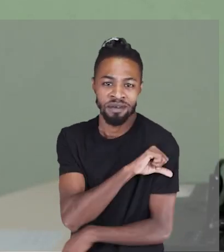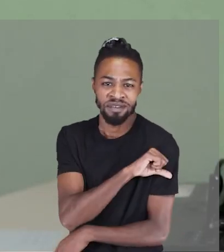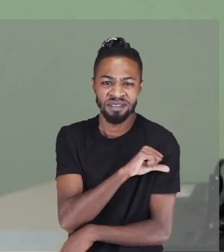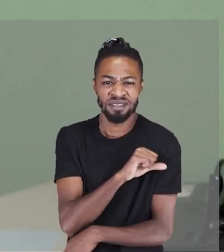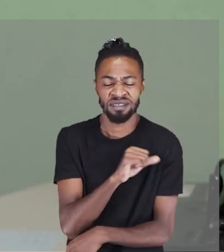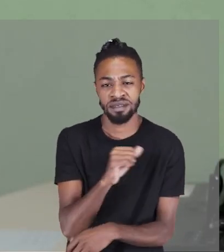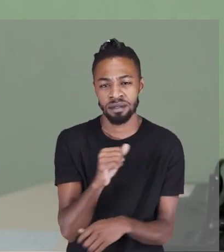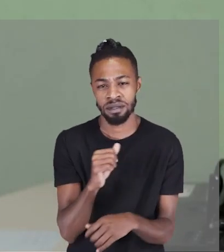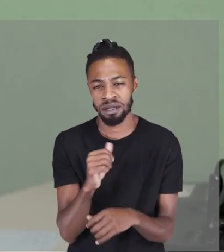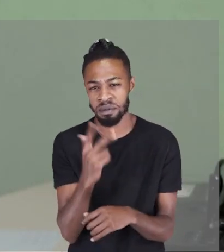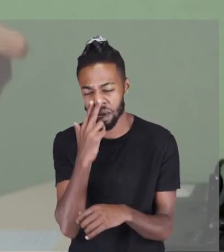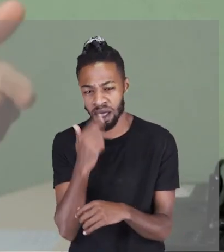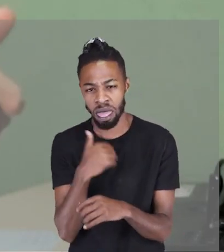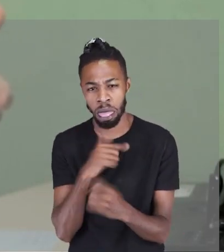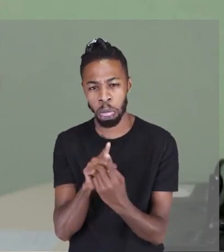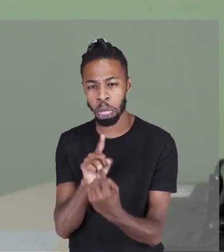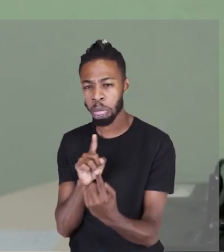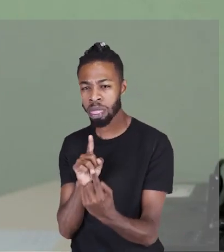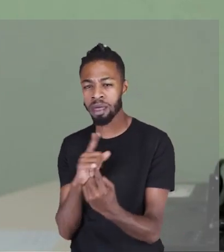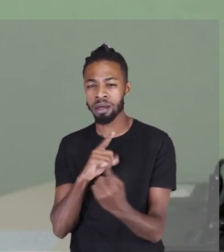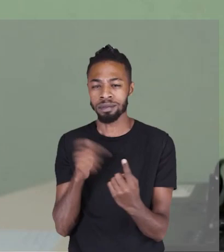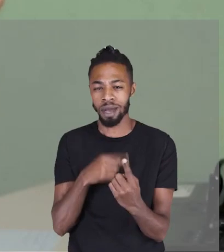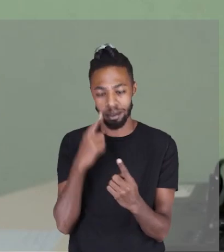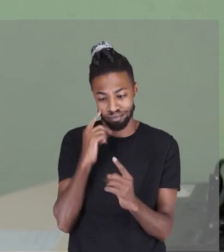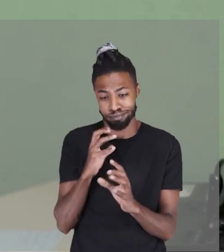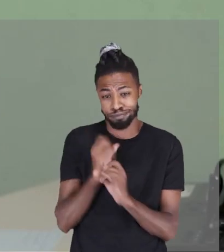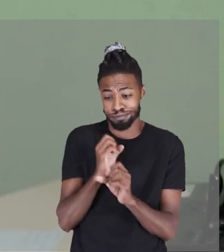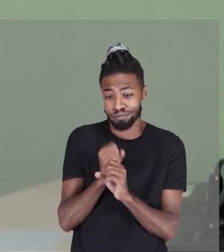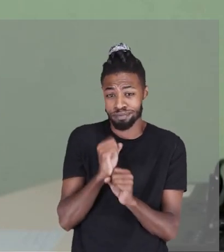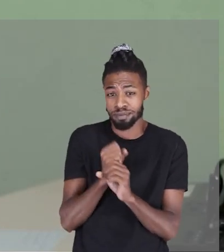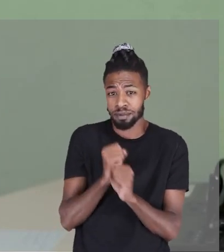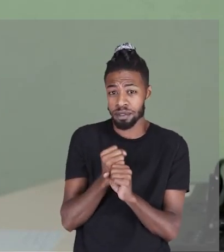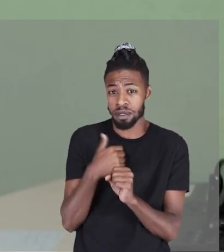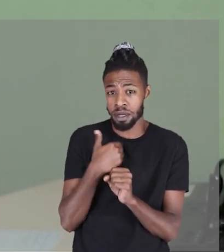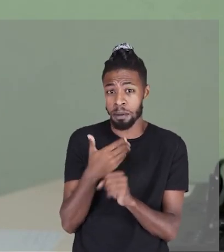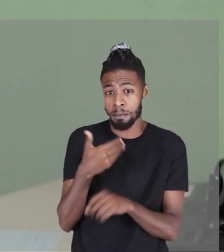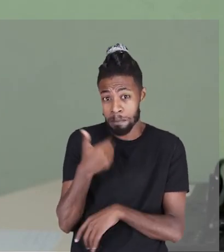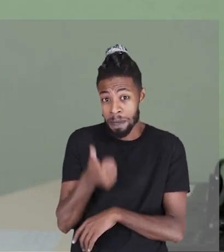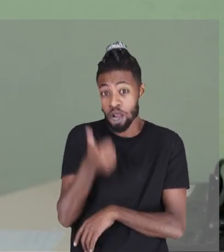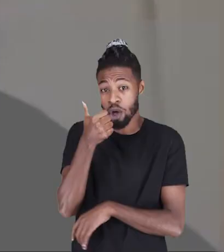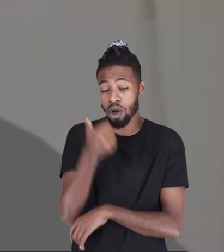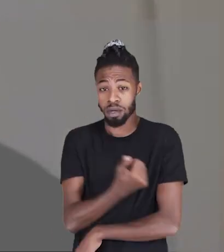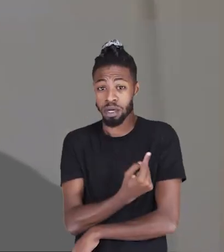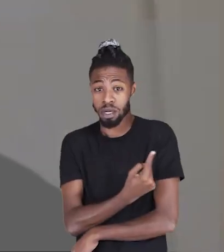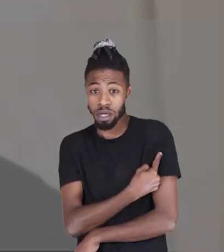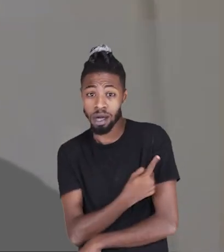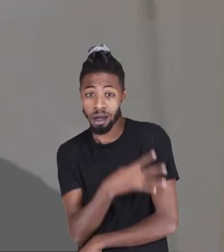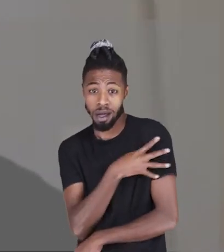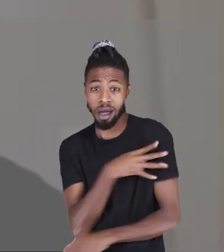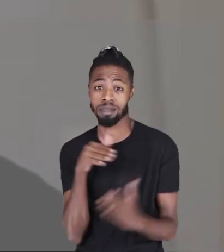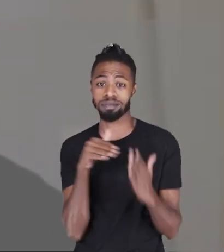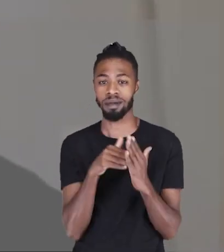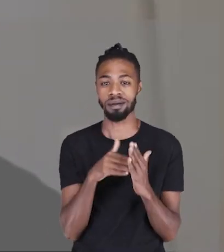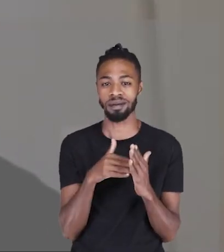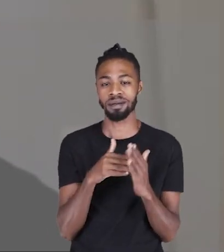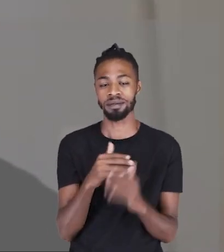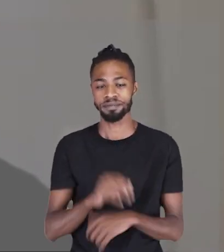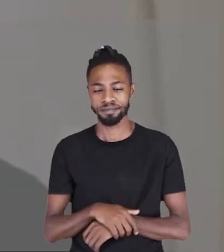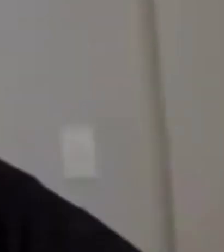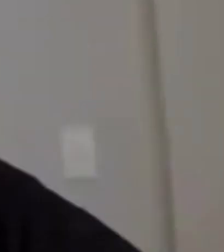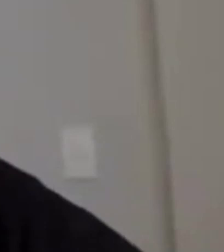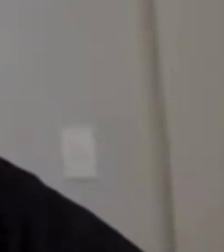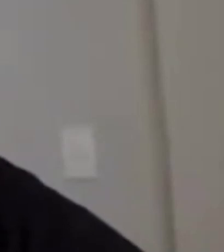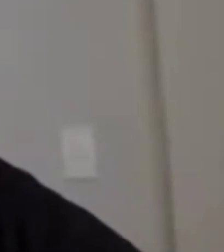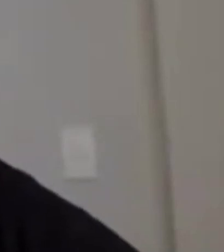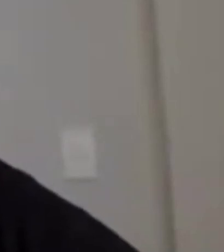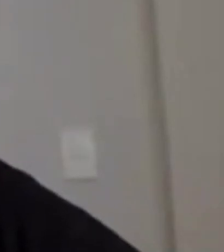de IDEB. A gente consegue pontuar melhor no ensino fundamental 1 do que no 2. Mesmo com todas as considerações